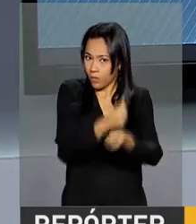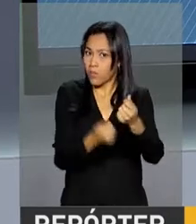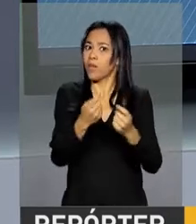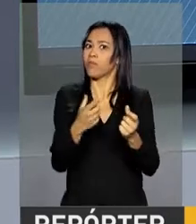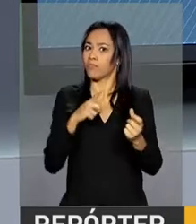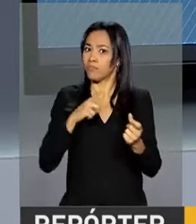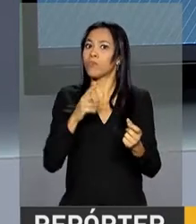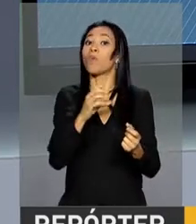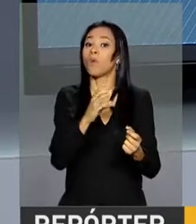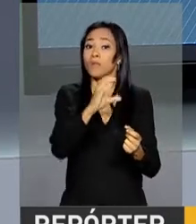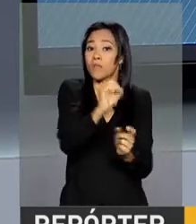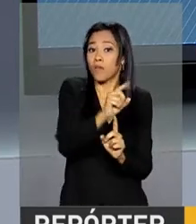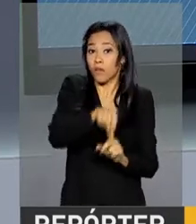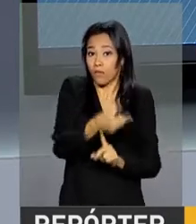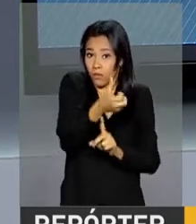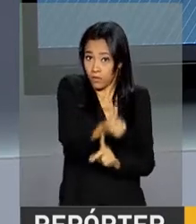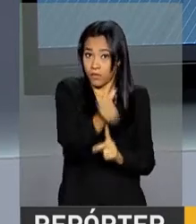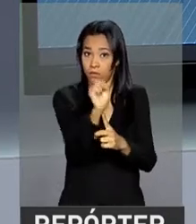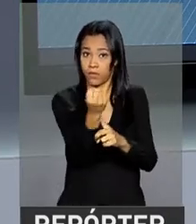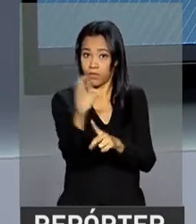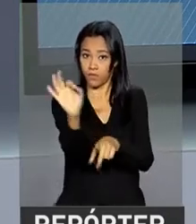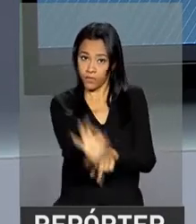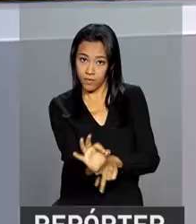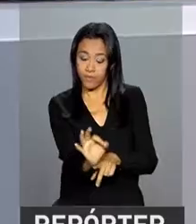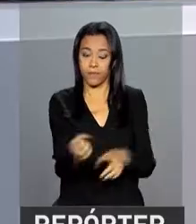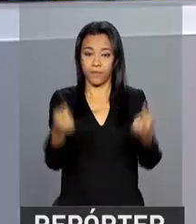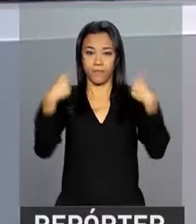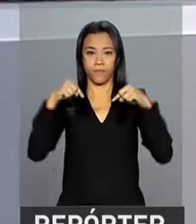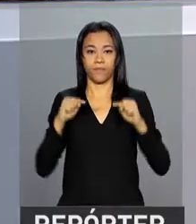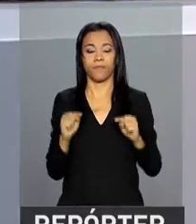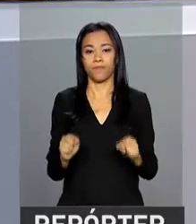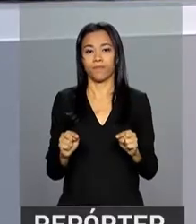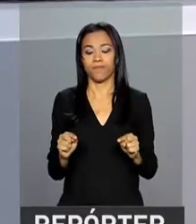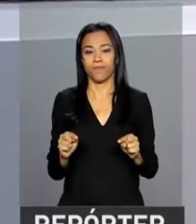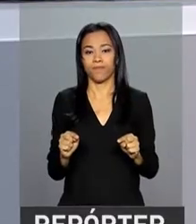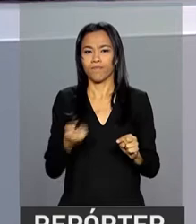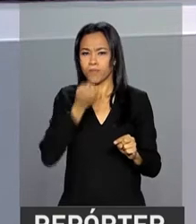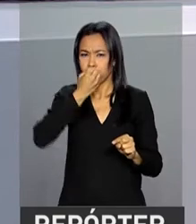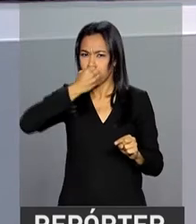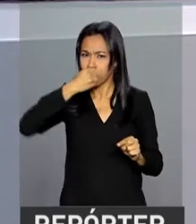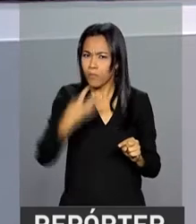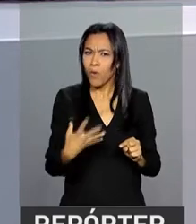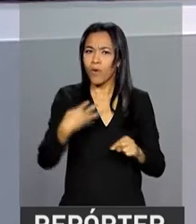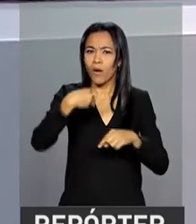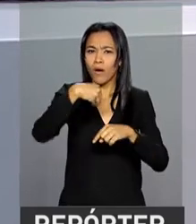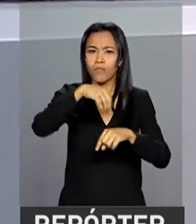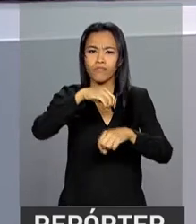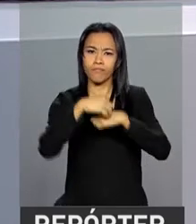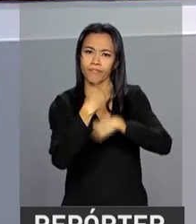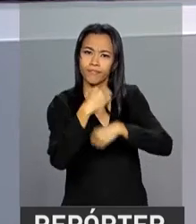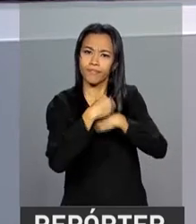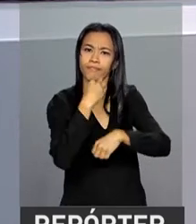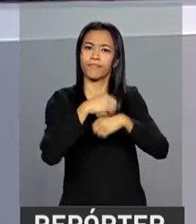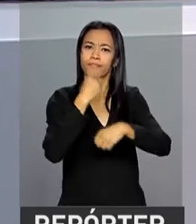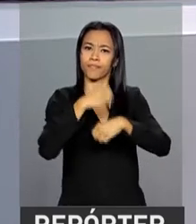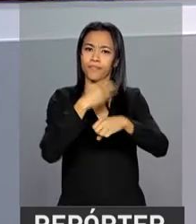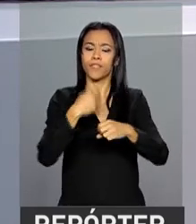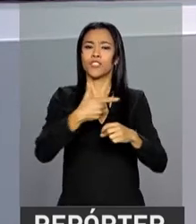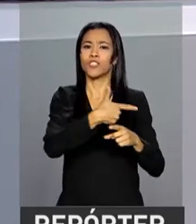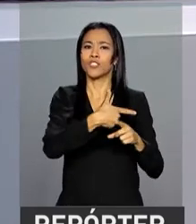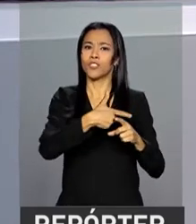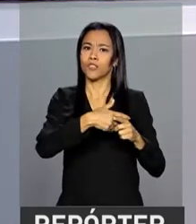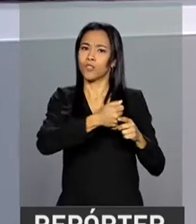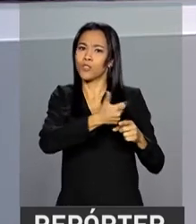para 0,68 por cento o bom desempenho nos indicadores mensais de atividades em 2017